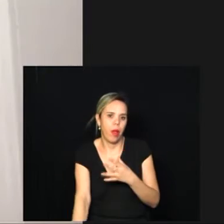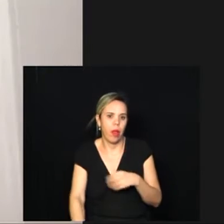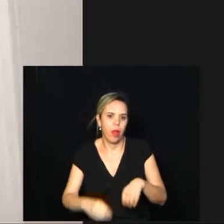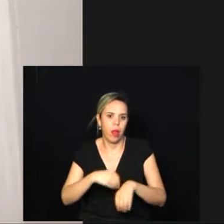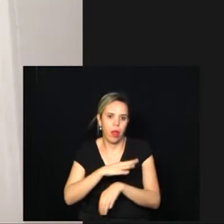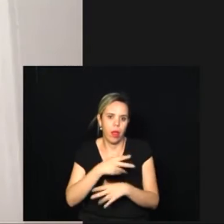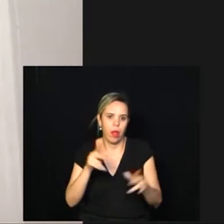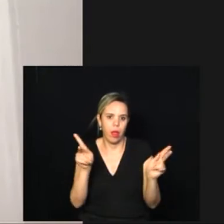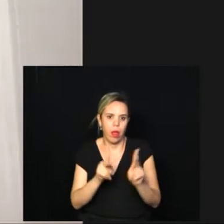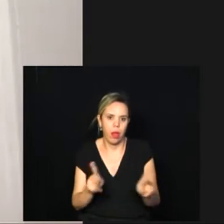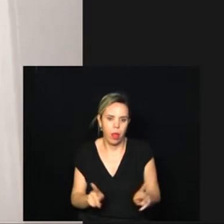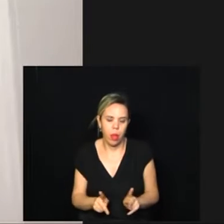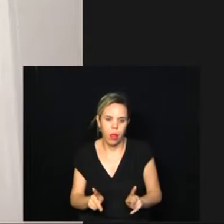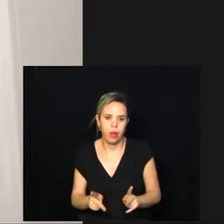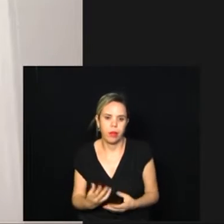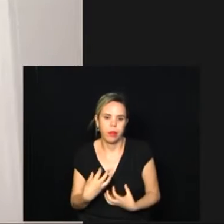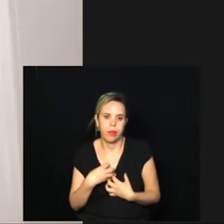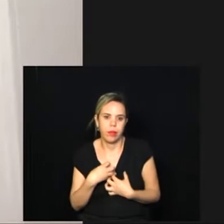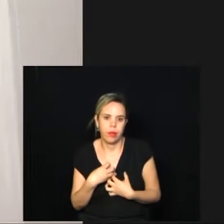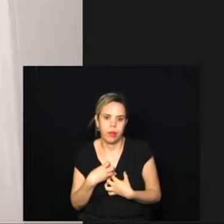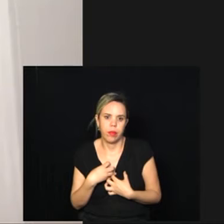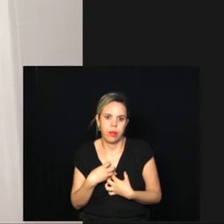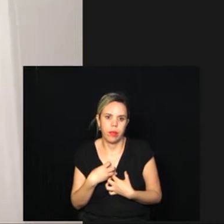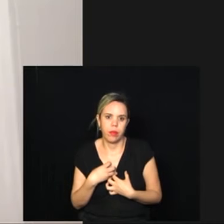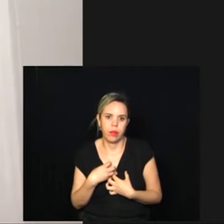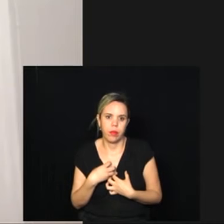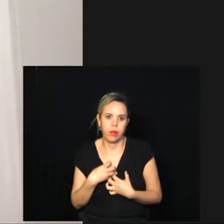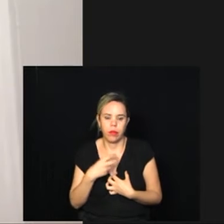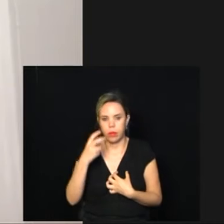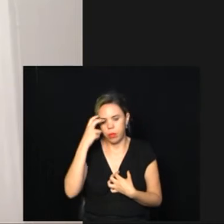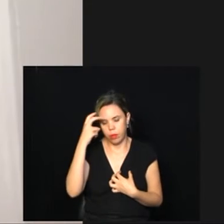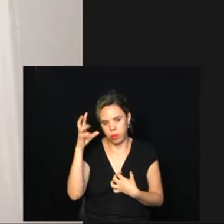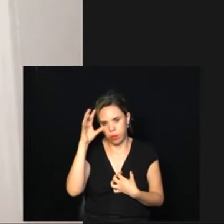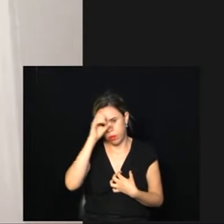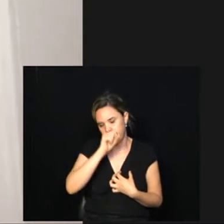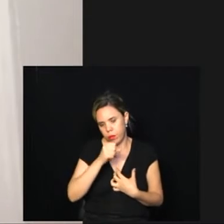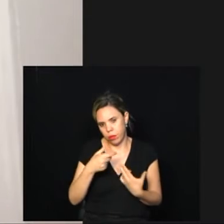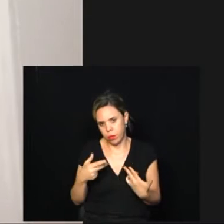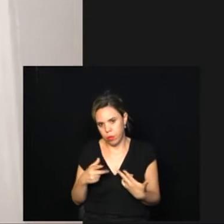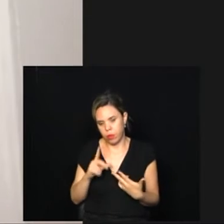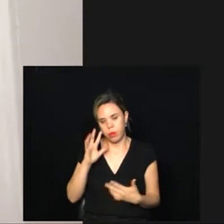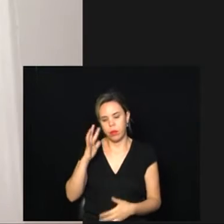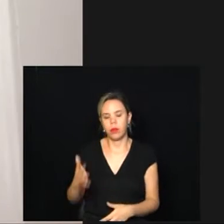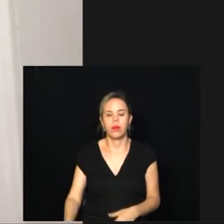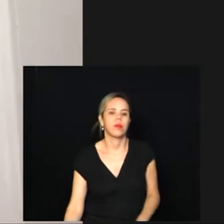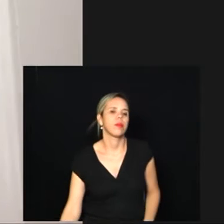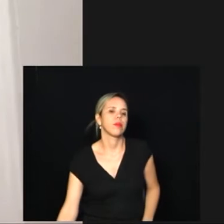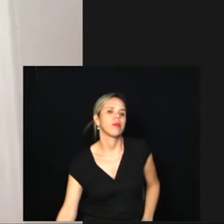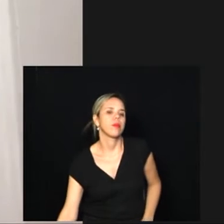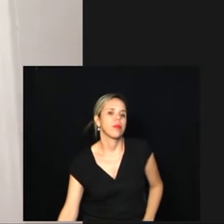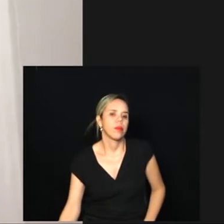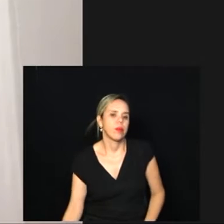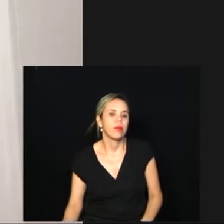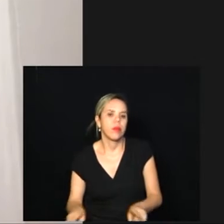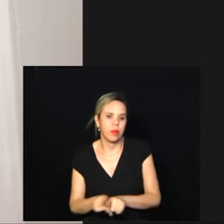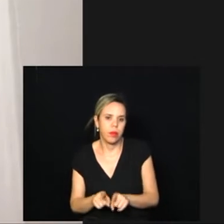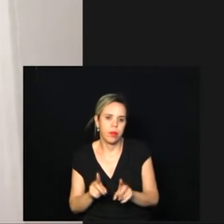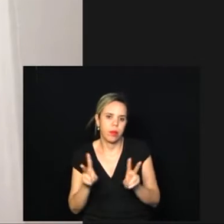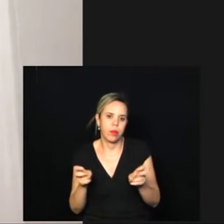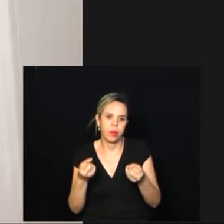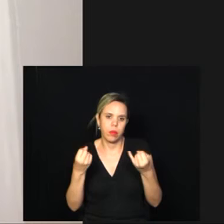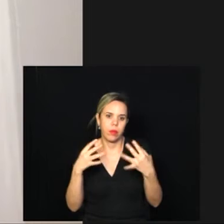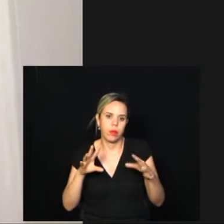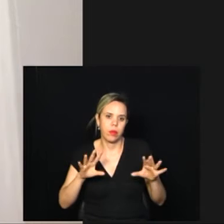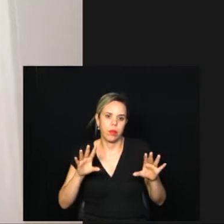trouxe tanta paz interior, sabe? Tanto discernimento que eu tive, que eu escrevi também sobre a depressão,